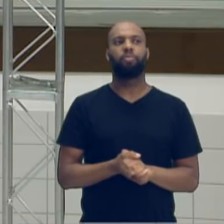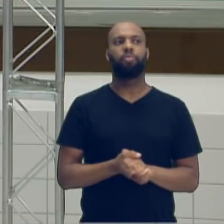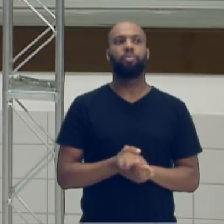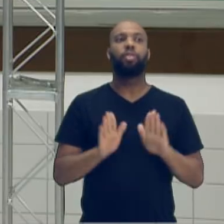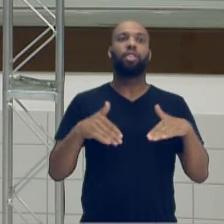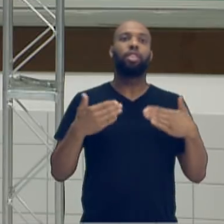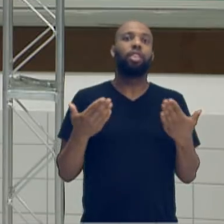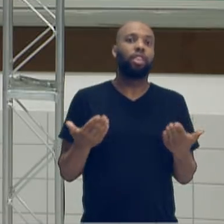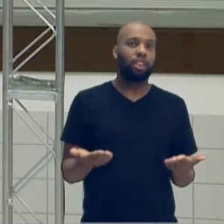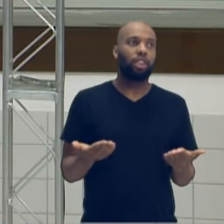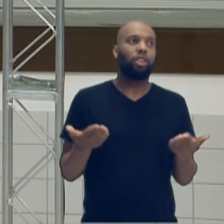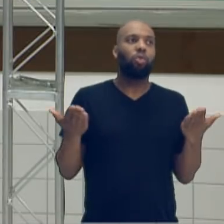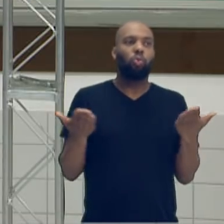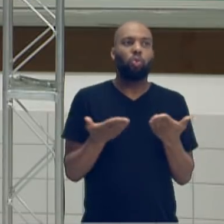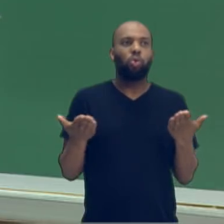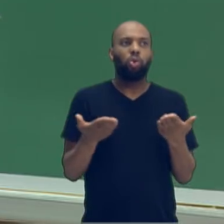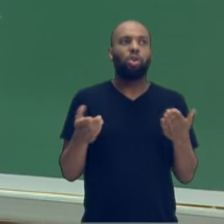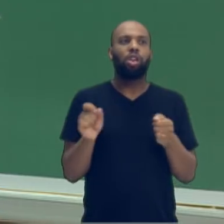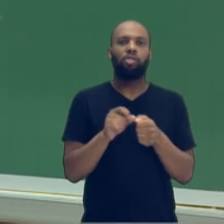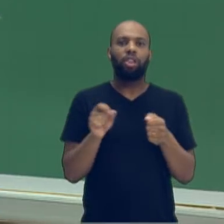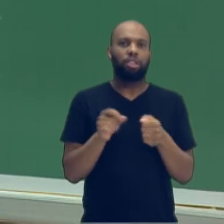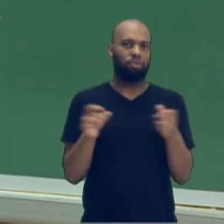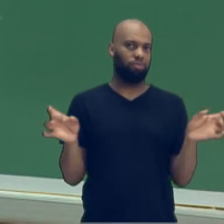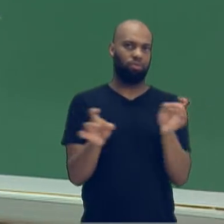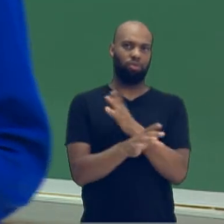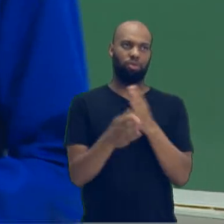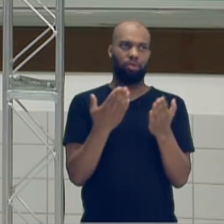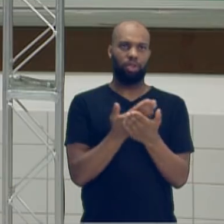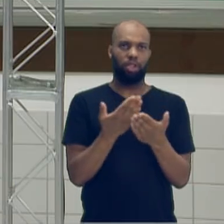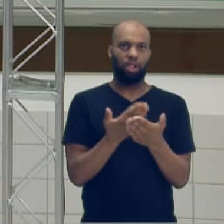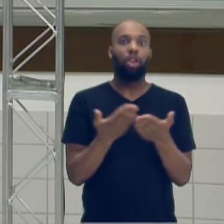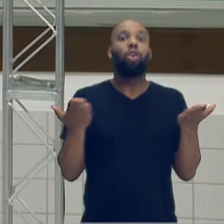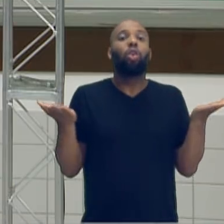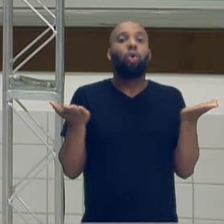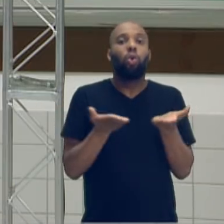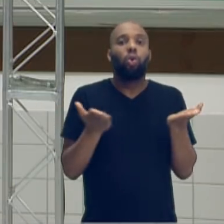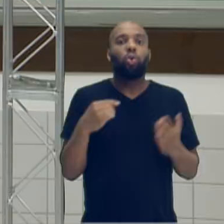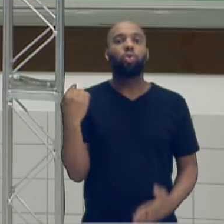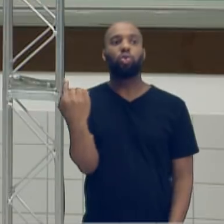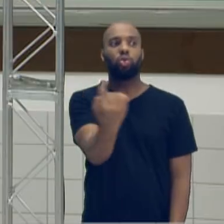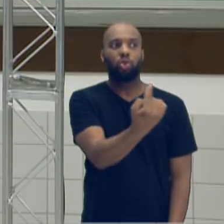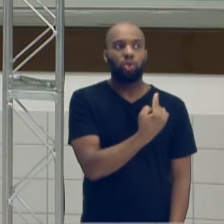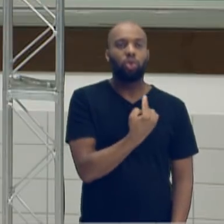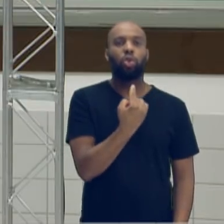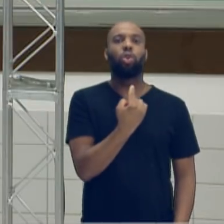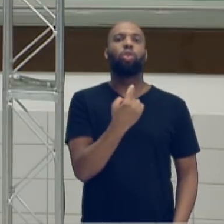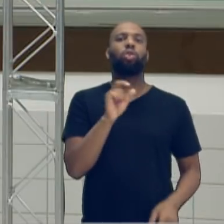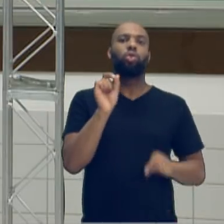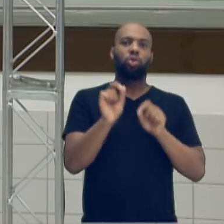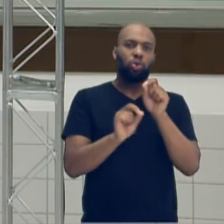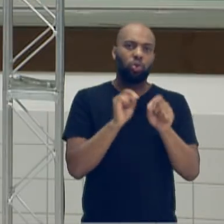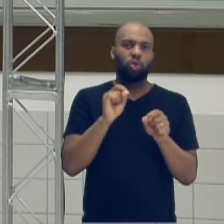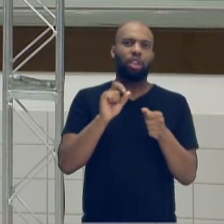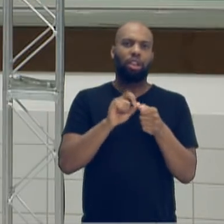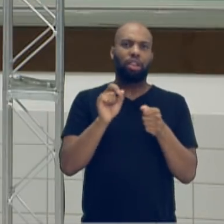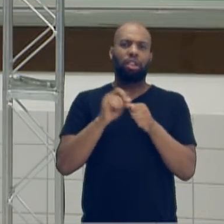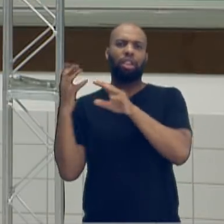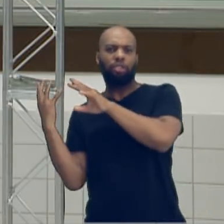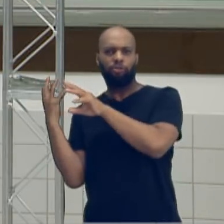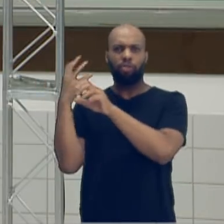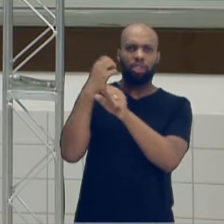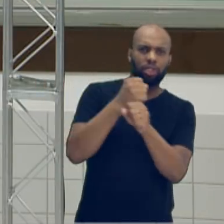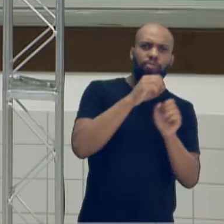Então, pessoal, né, fazendo aqui a finalização da aula, né, hoje nós reforçamos algumas propriedades